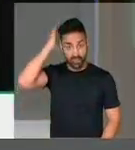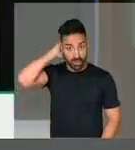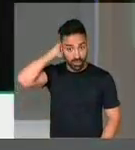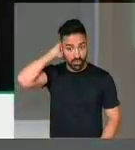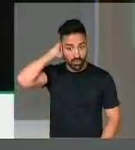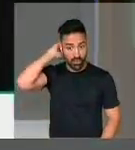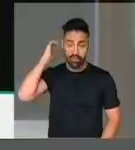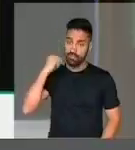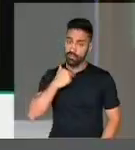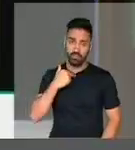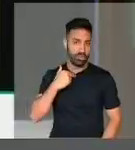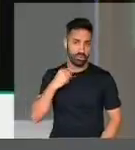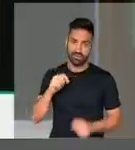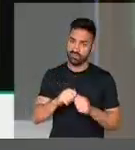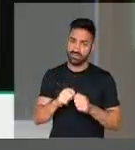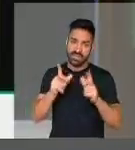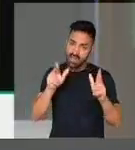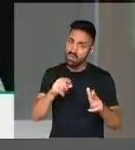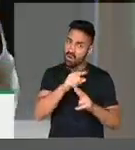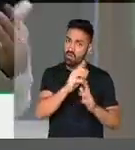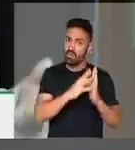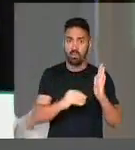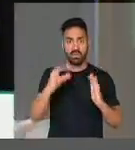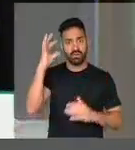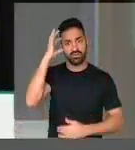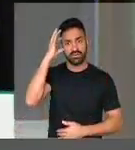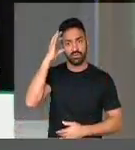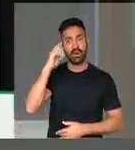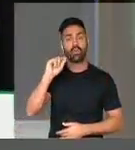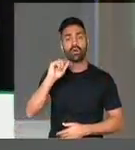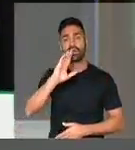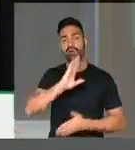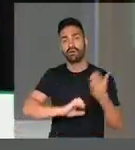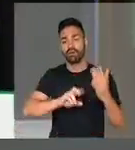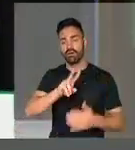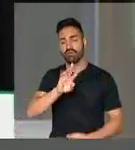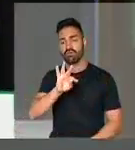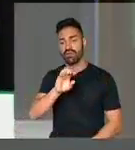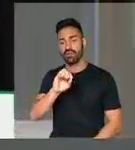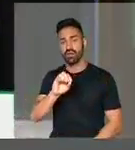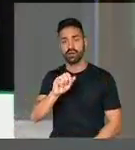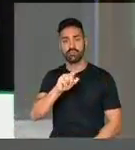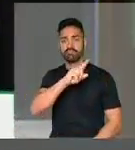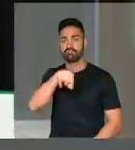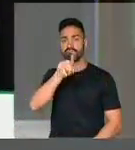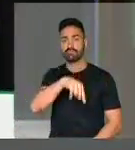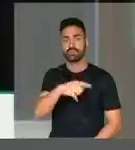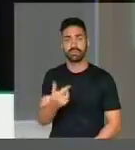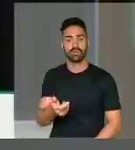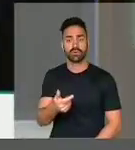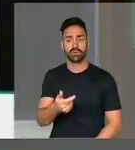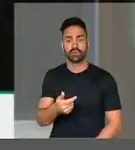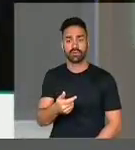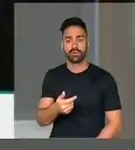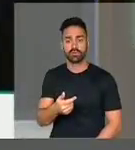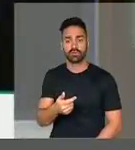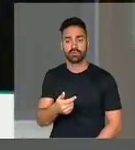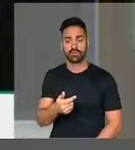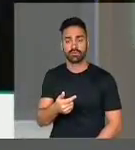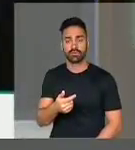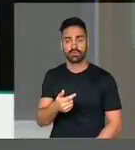que a presidente Dilma fez por duas vezes, vetando a transferência da União para